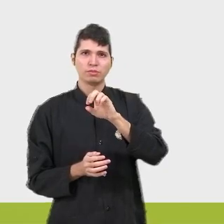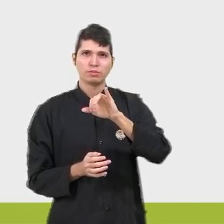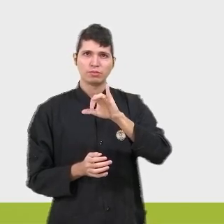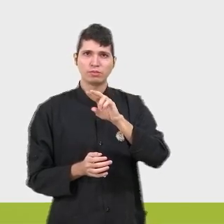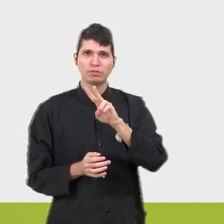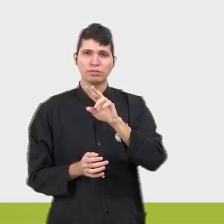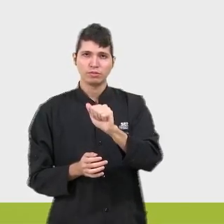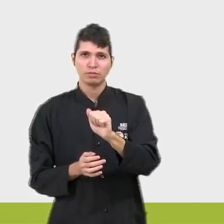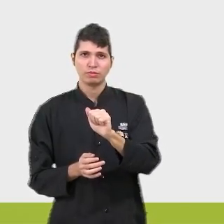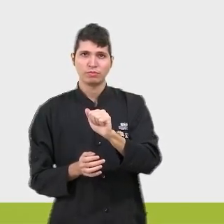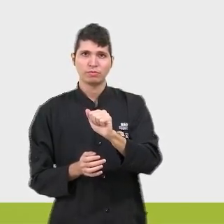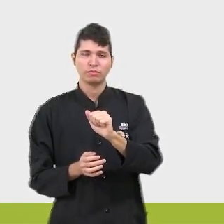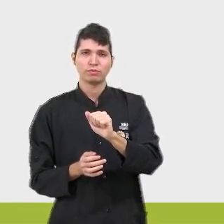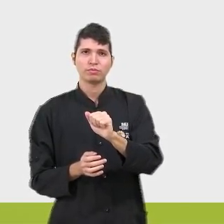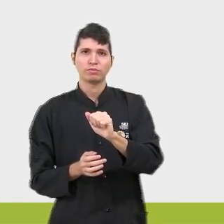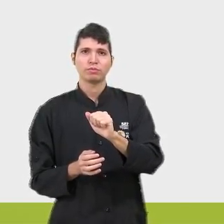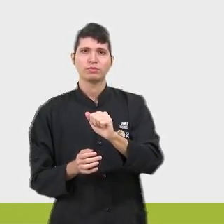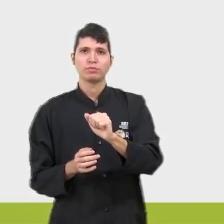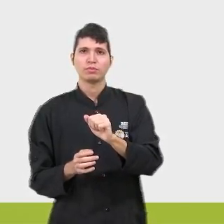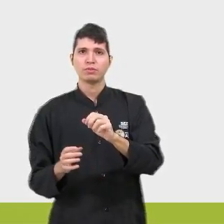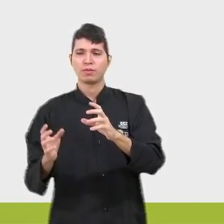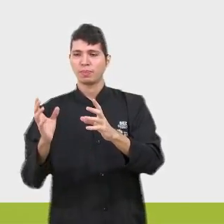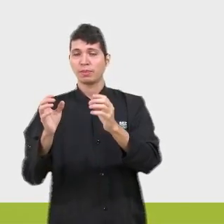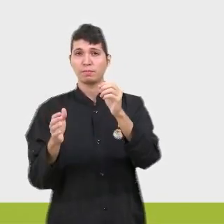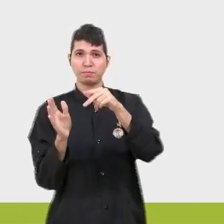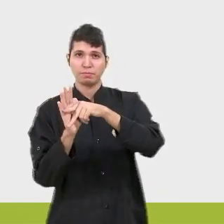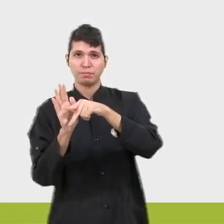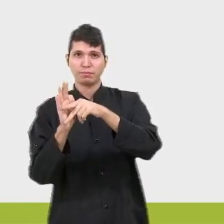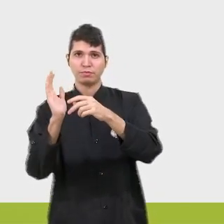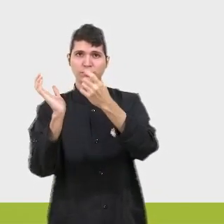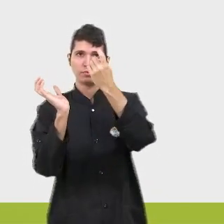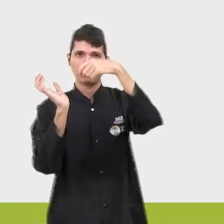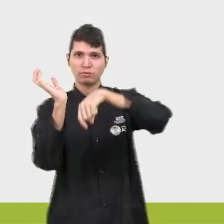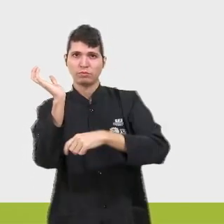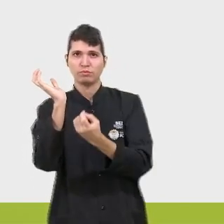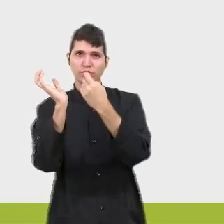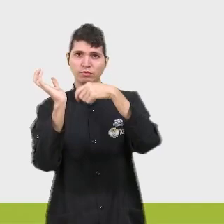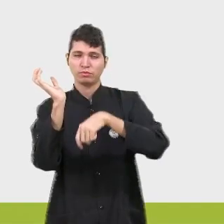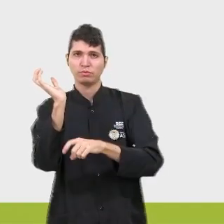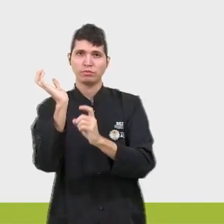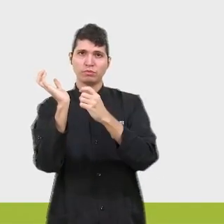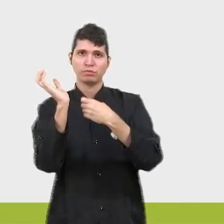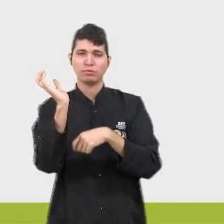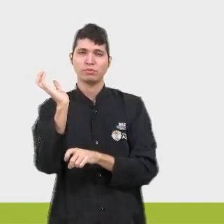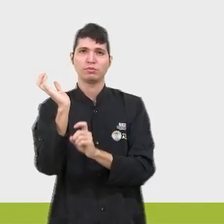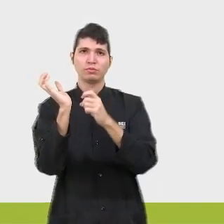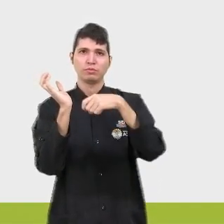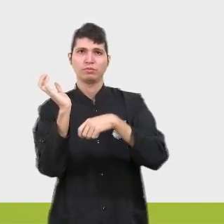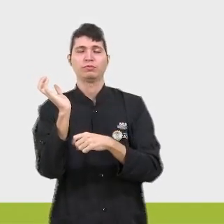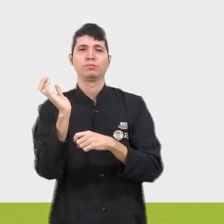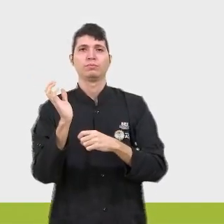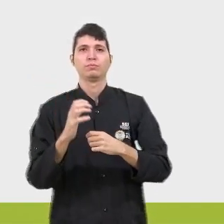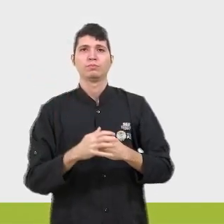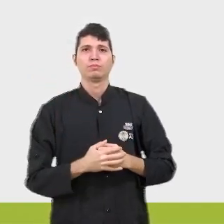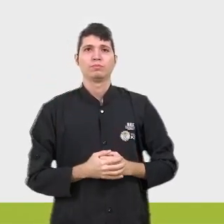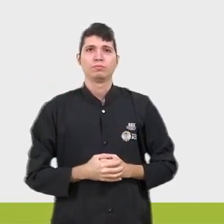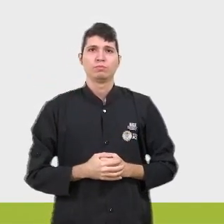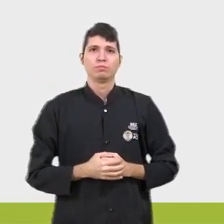produzida a partir da fotossíntese. E a seiva bruta é a água e os sais minerais. Além disso,